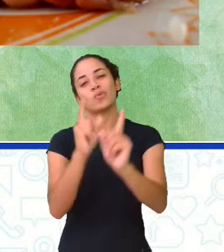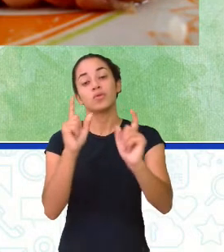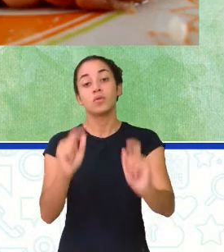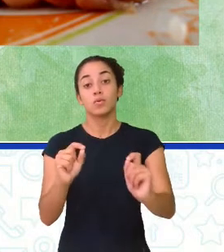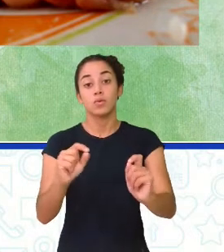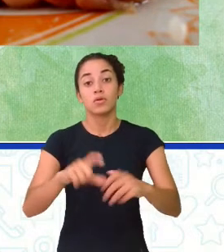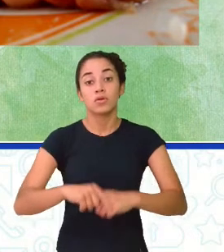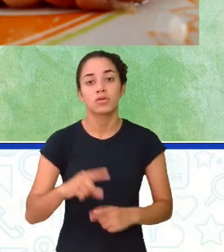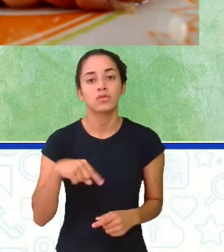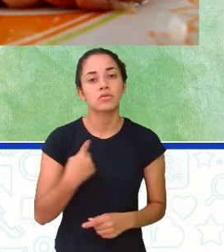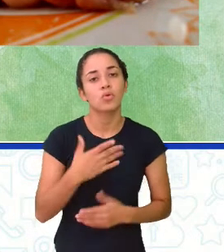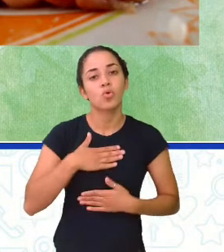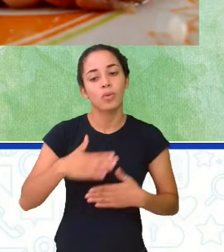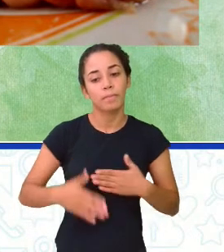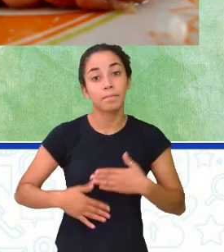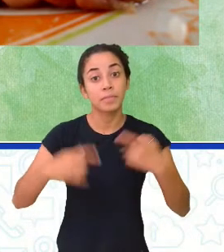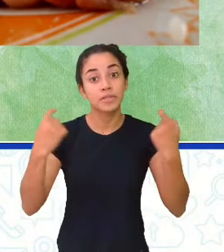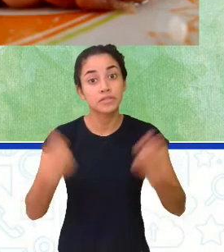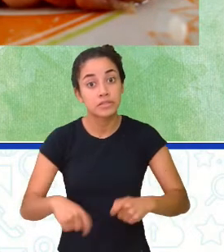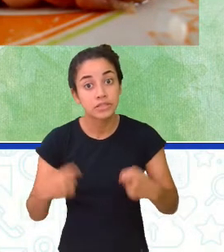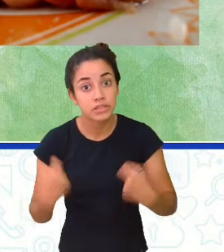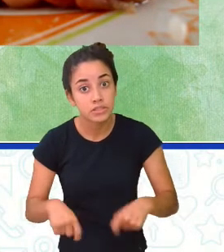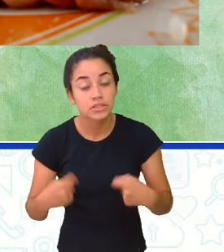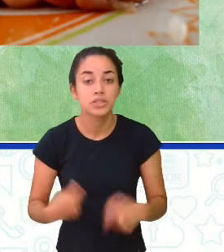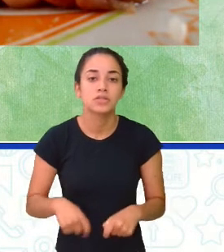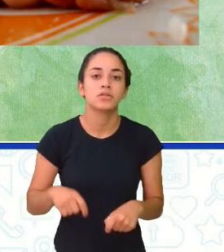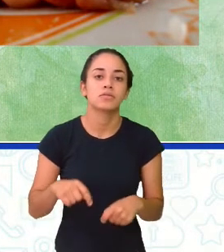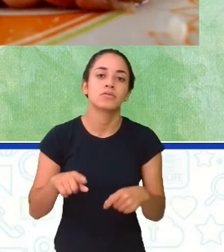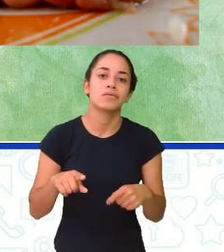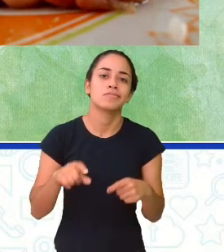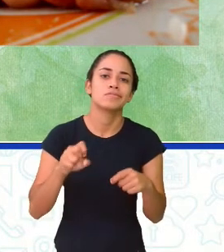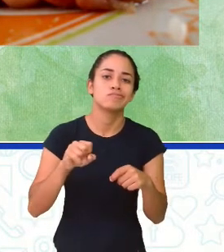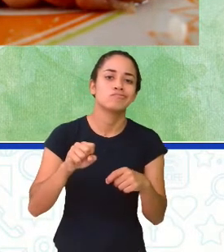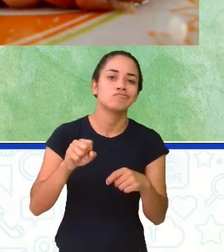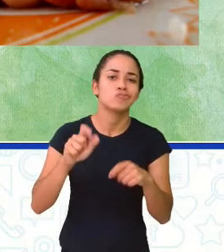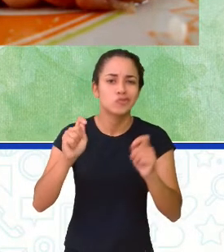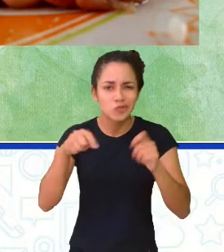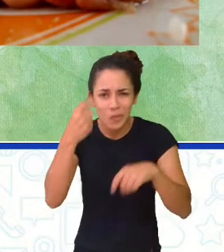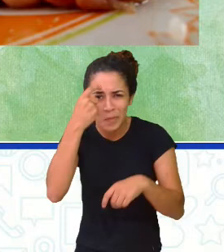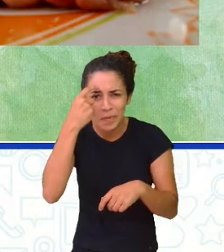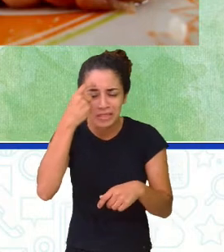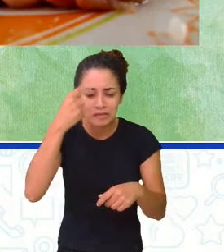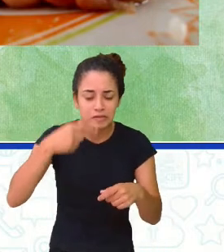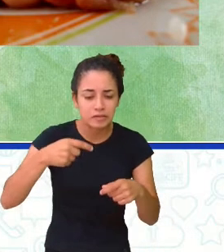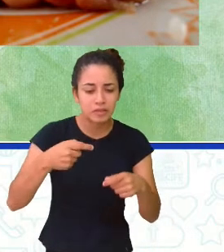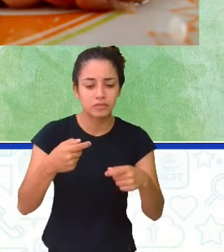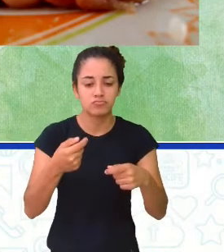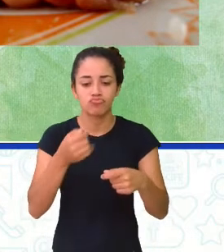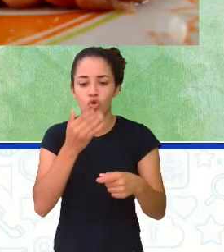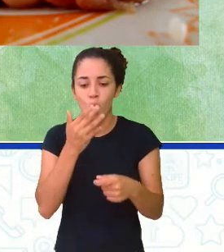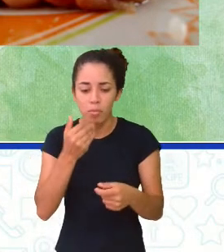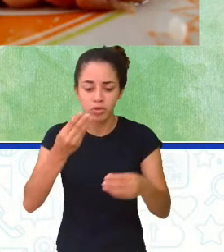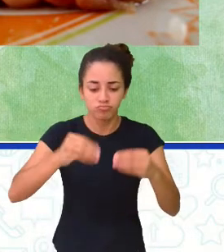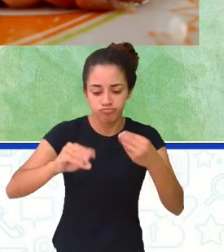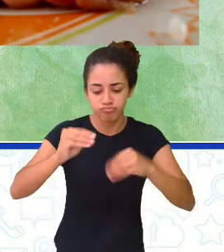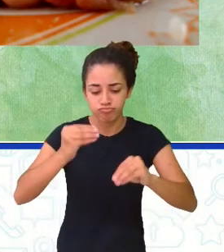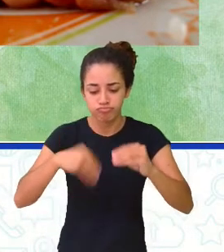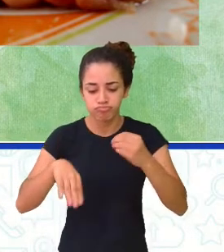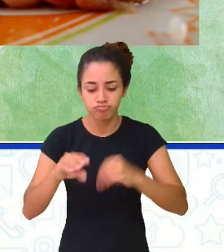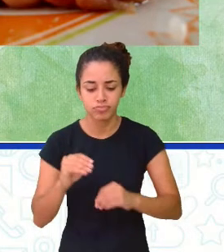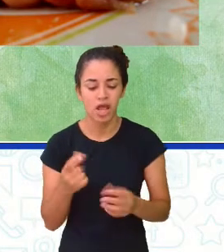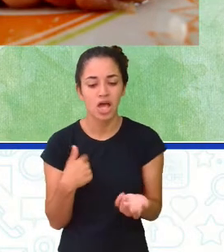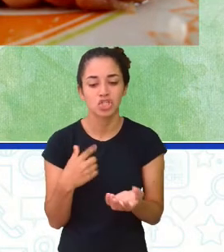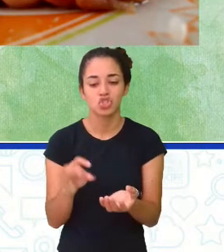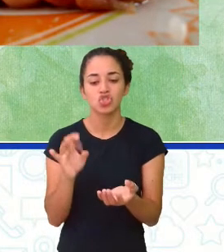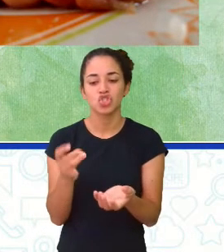que o nosso corpo precisa. Será que a gente está pensando nisso na hora de compor, na hora de construir o prato? E às vezes a gente só quer aquilo que o